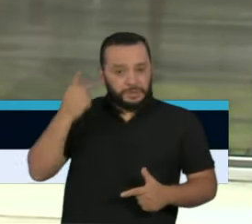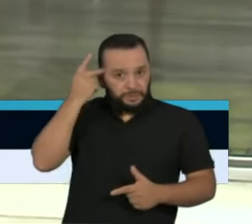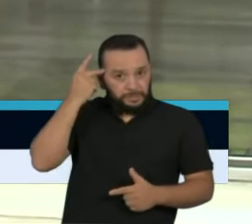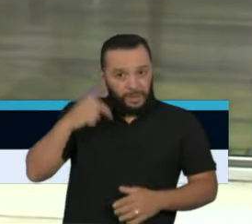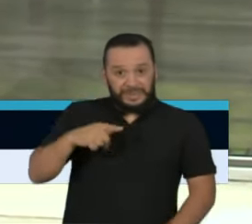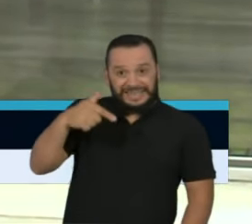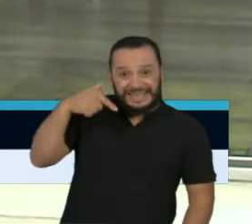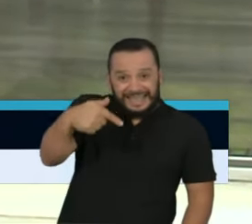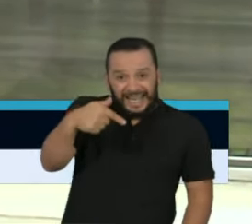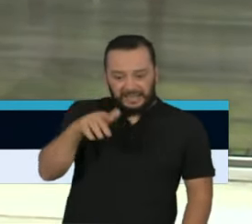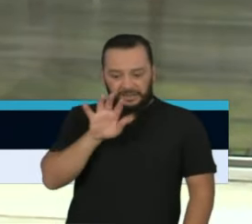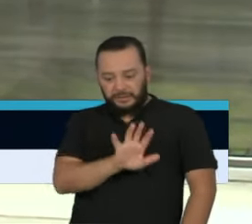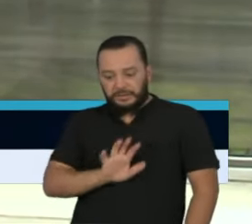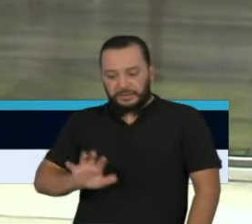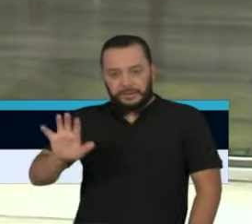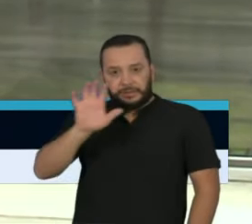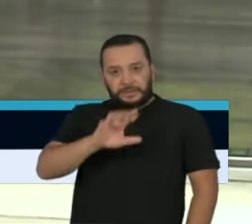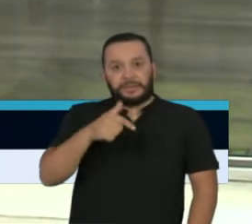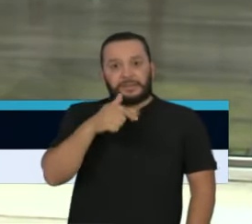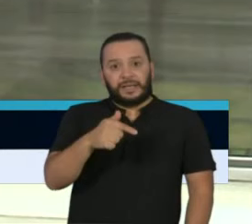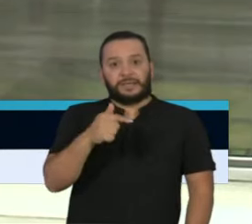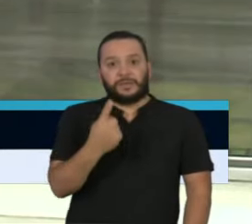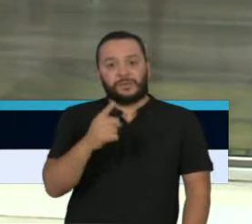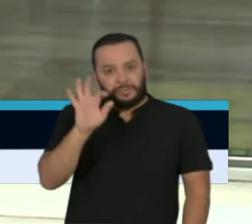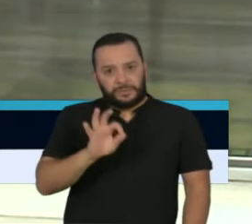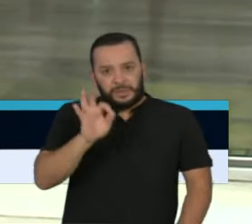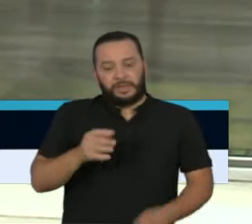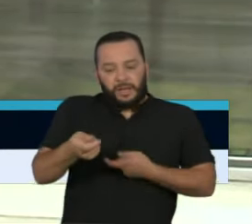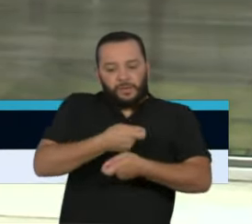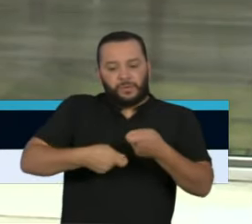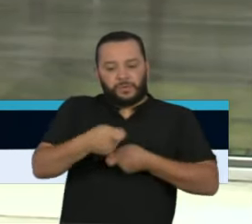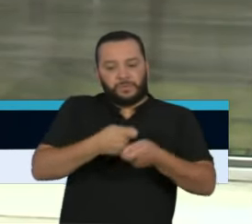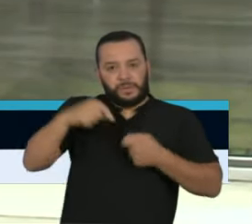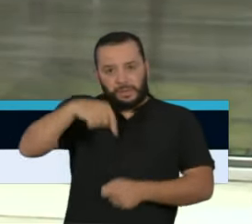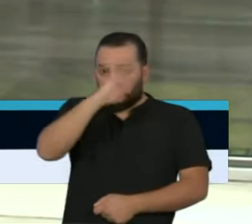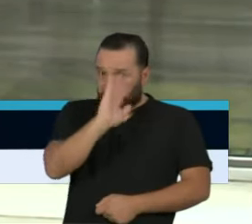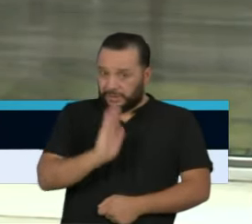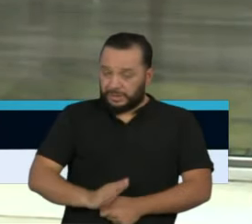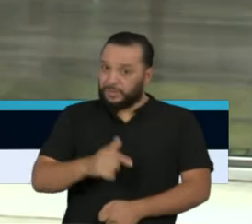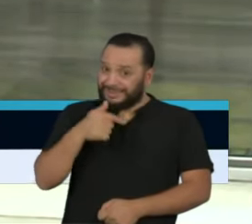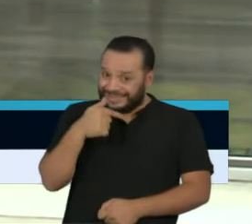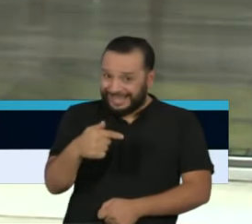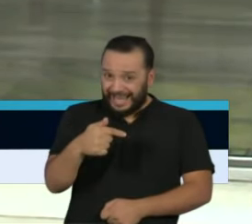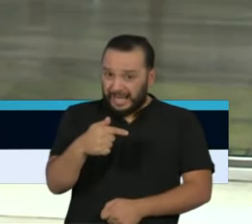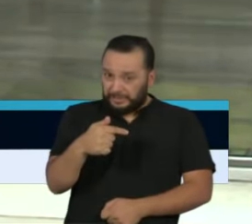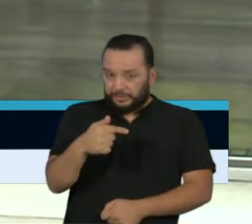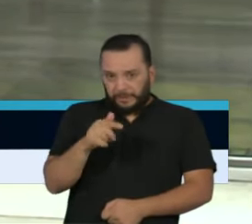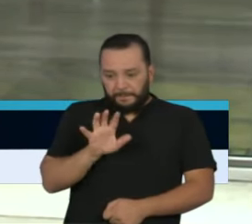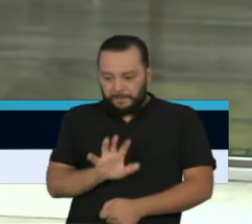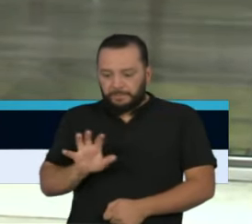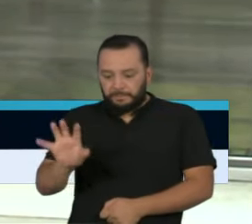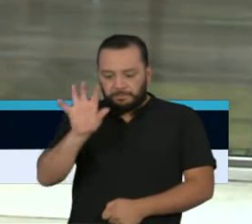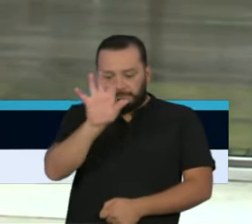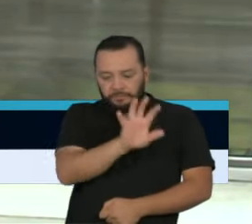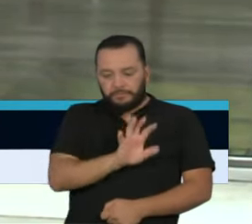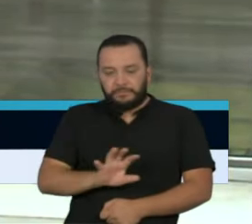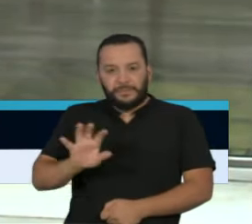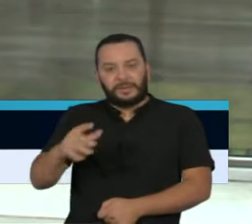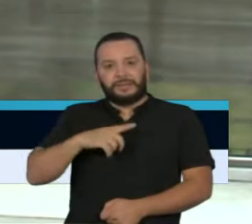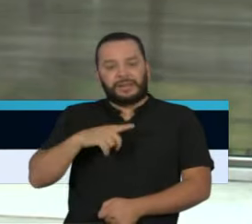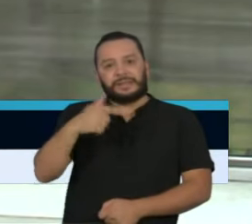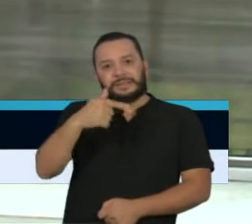representam 71% da economia brasileira. Esses 7 estados têm mais de 70% de toda